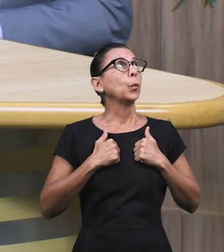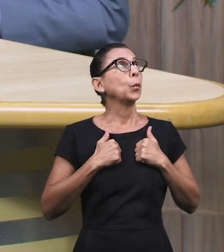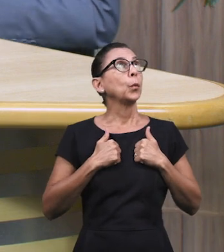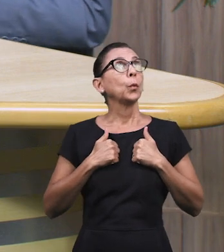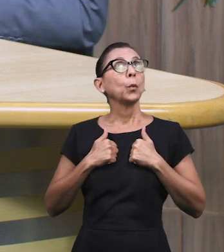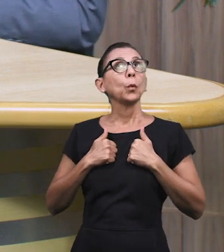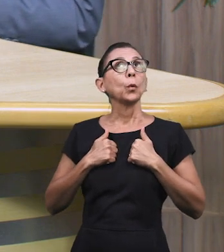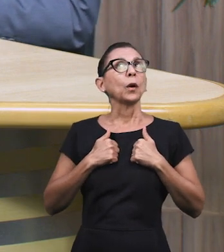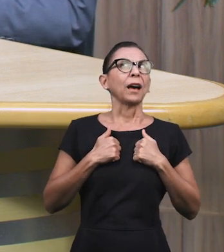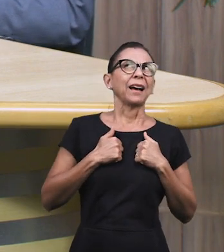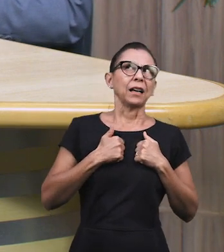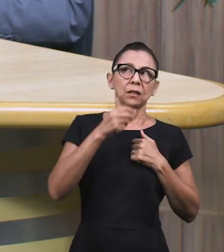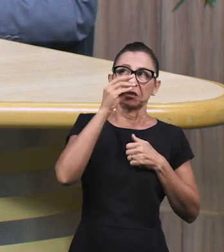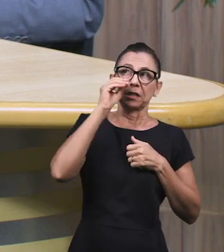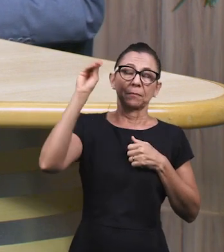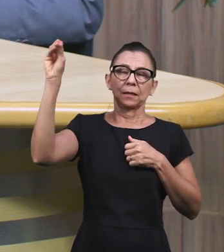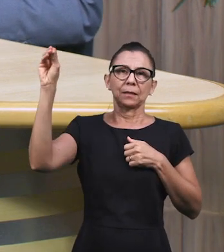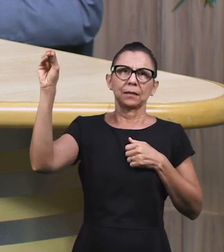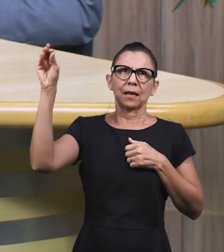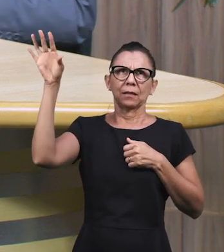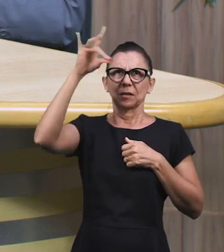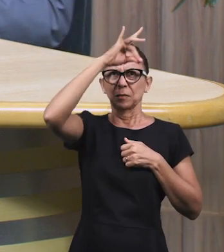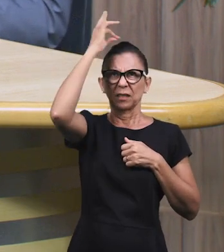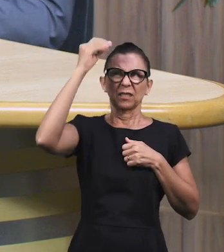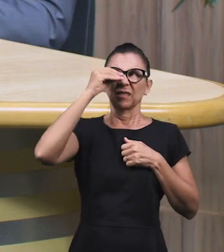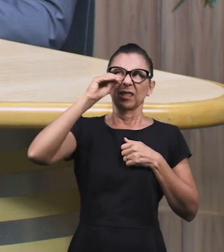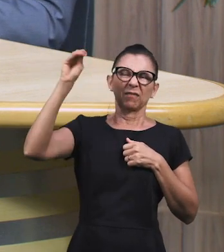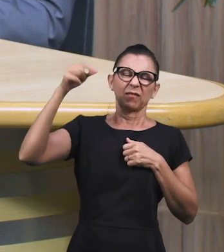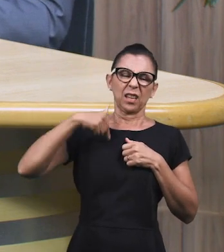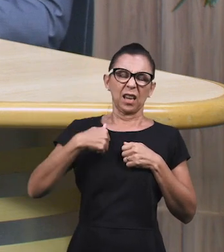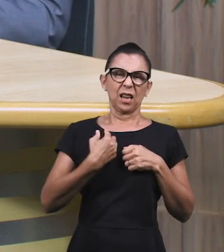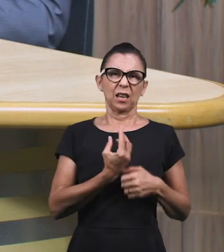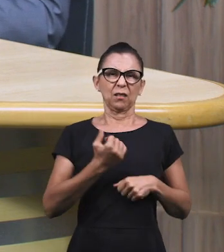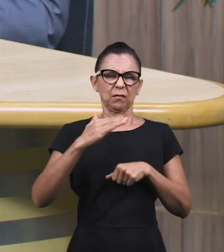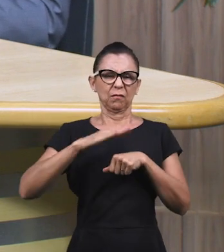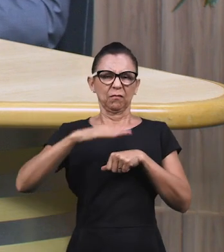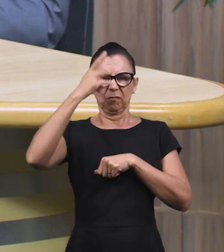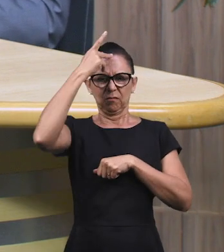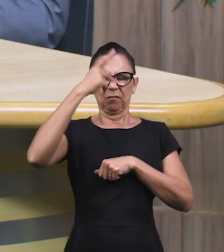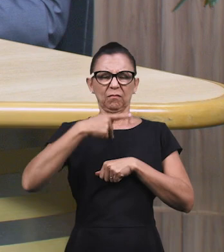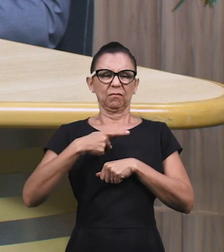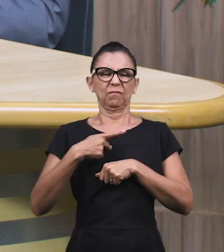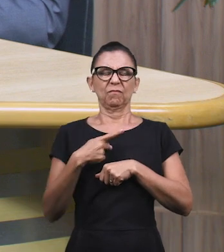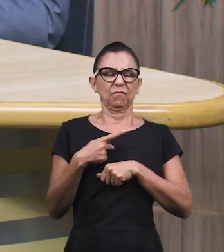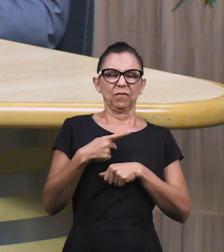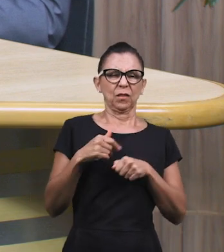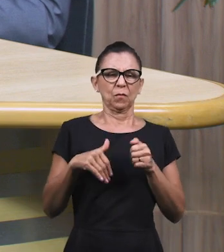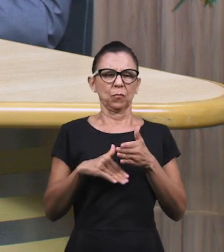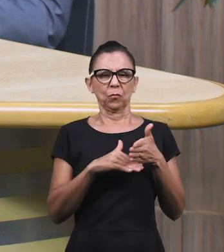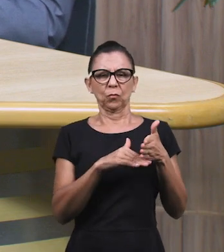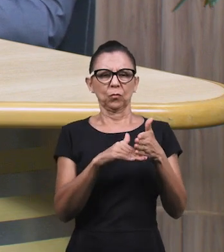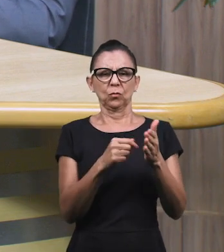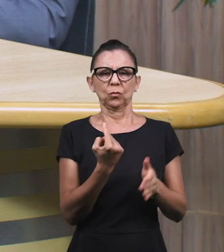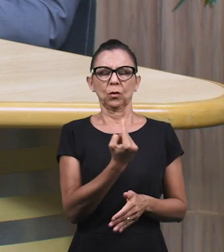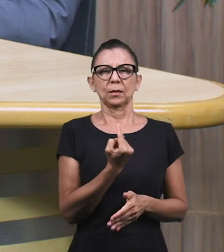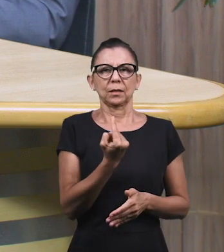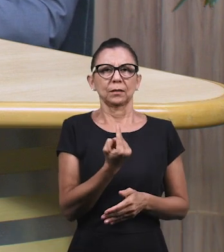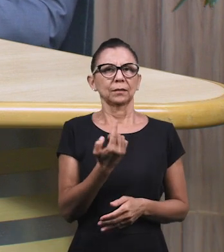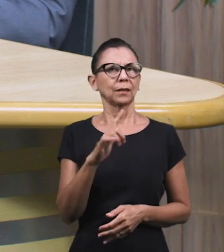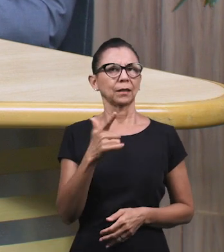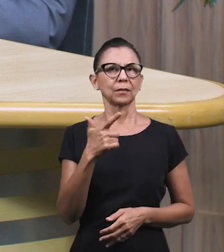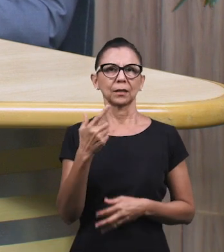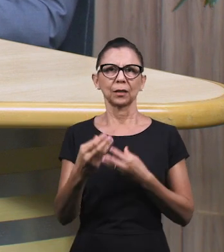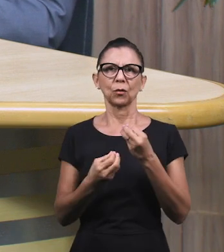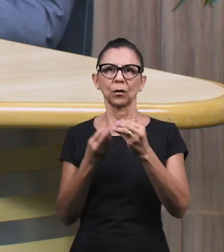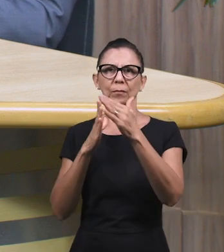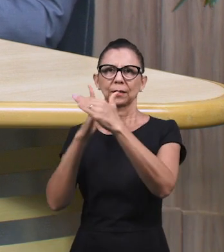então eu vou dispensar o Espírito Santo, que eu acho que eu posso me conduzir sozinho. Eu mesmo conduzir a minha vida, não vou chegar em lugar nenhum. Então não tem jeito, não